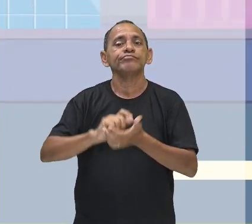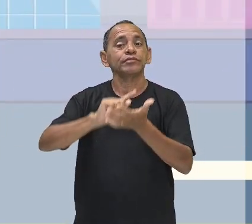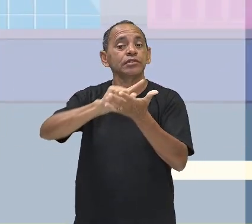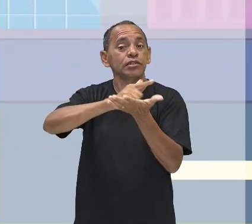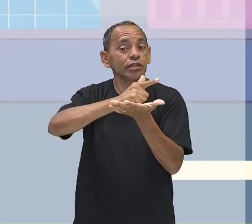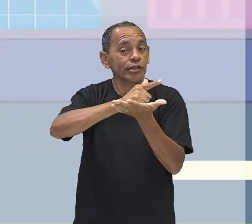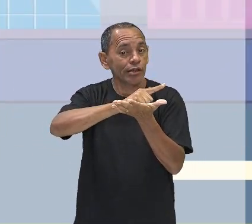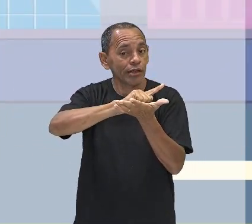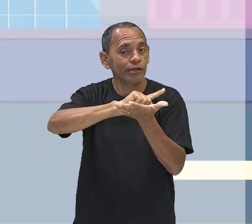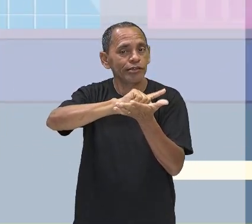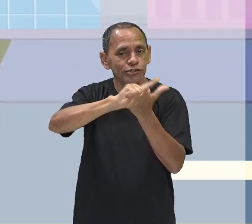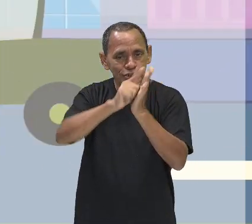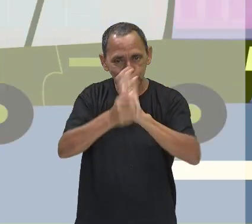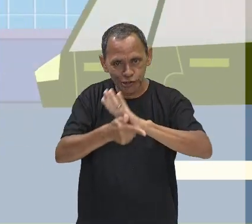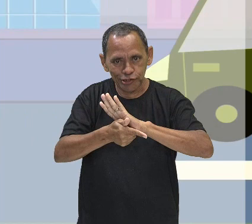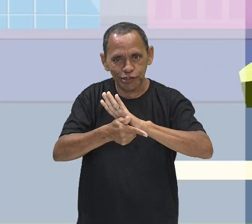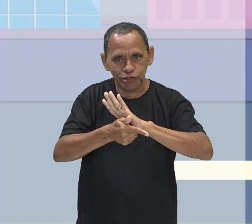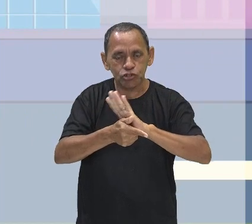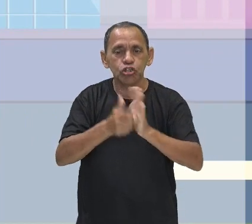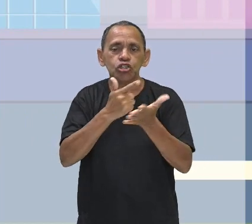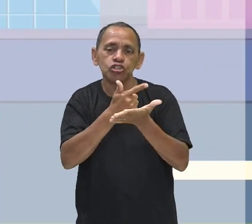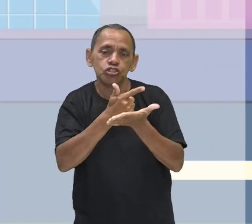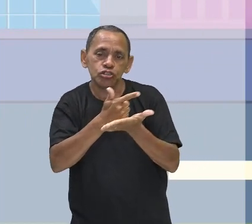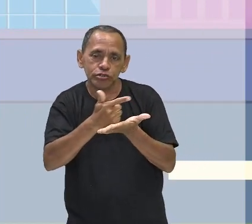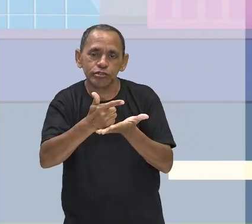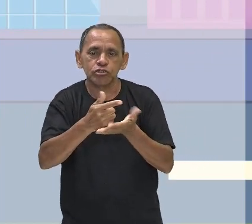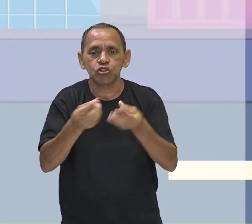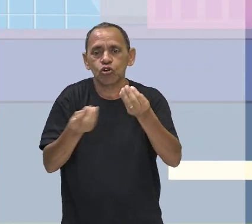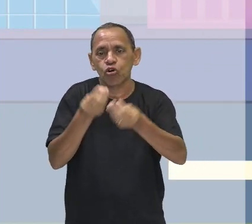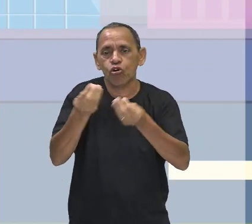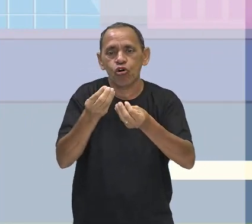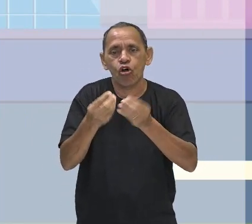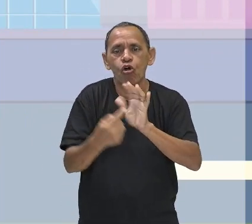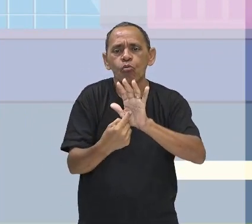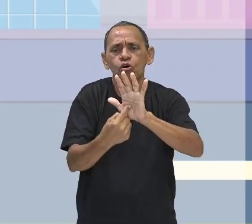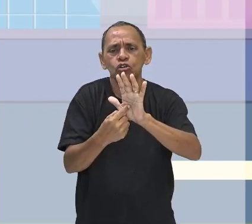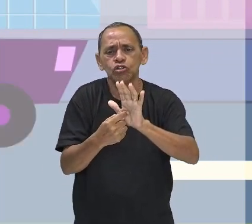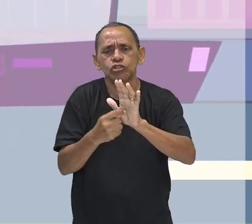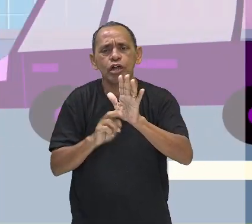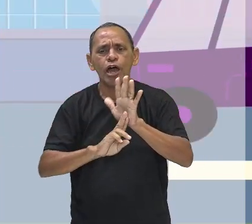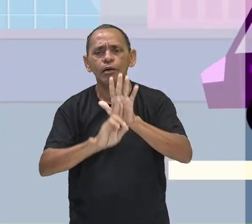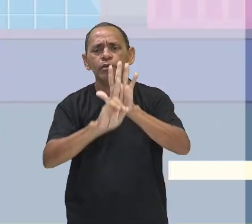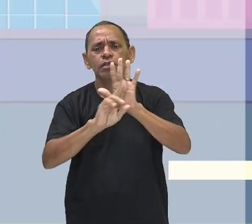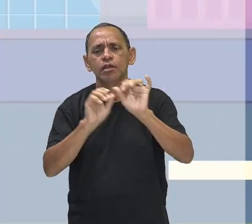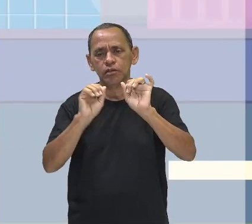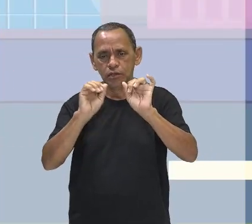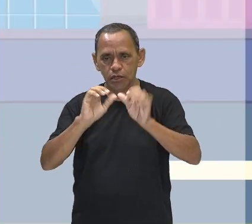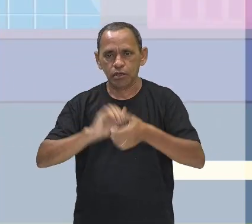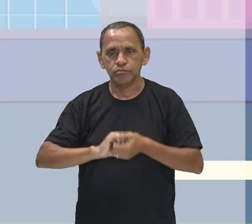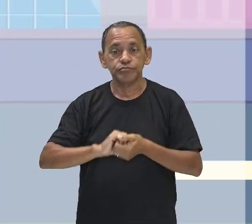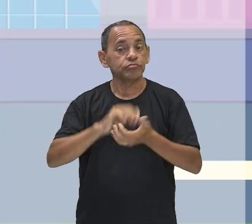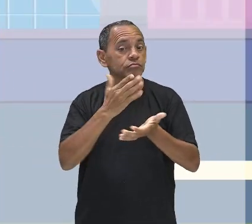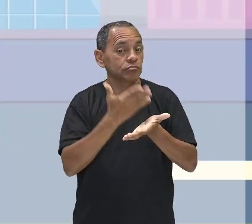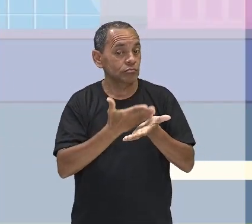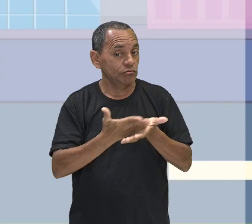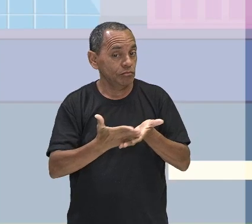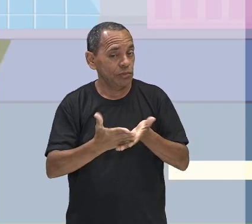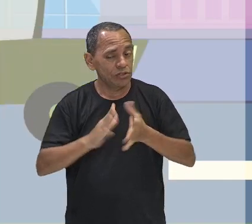Gênesis, ou como queiram, para exprimir, para representar o quê? A origem,